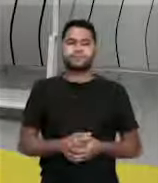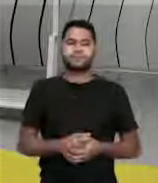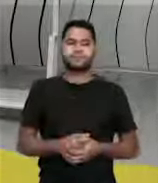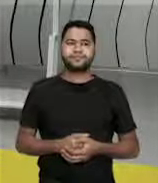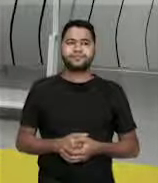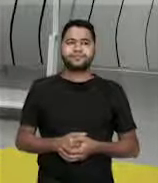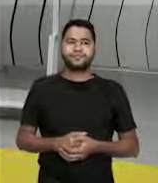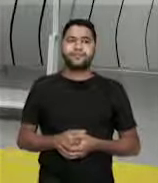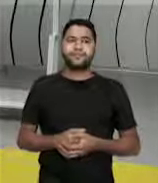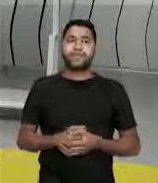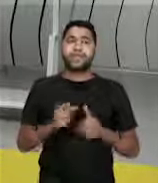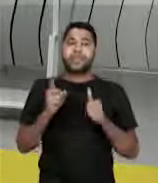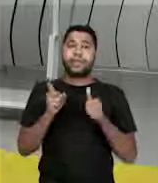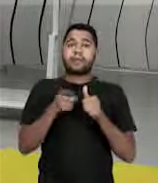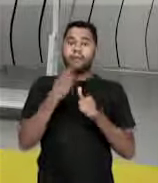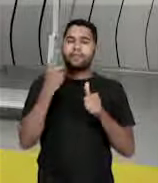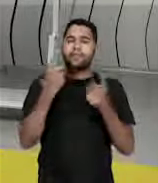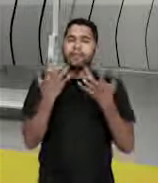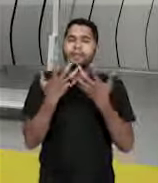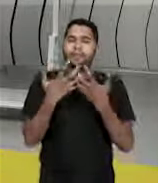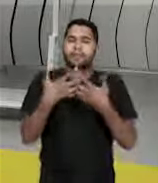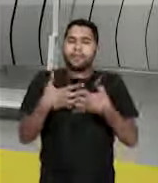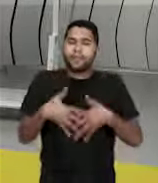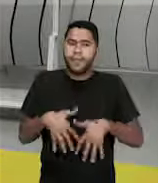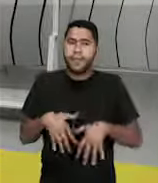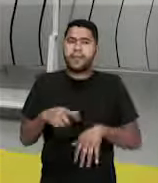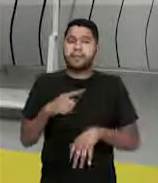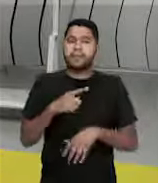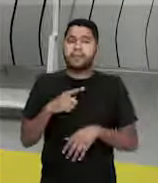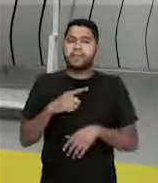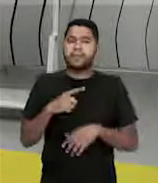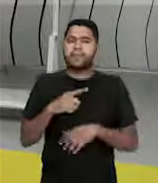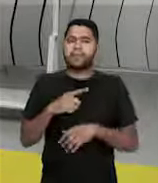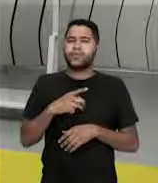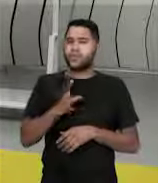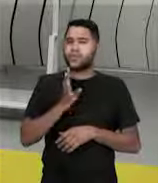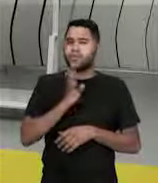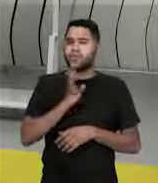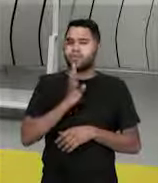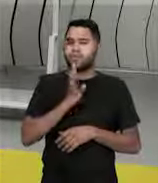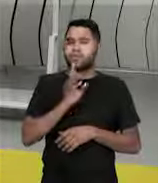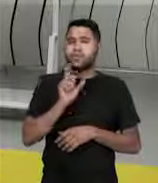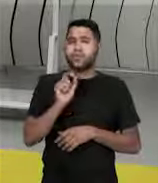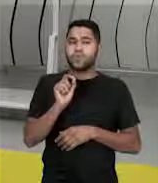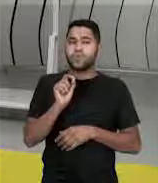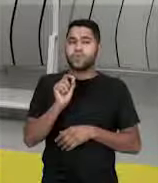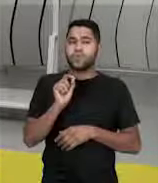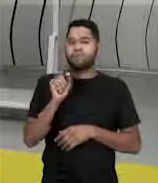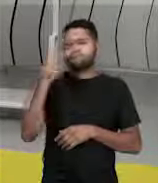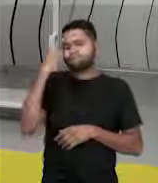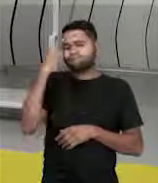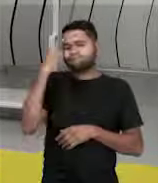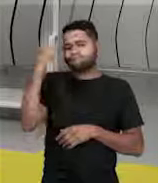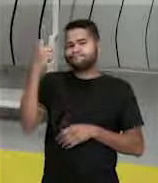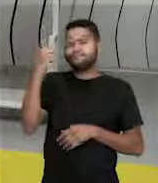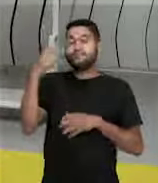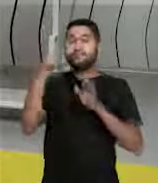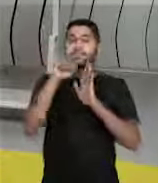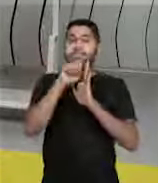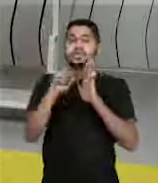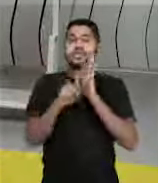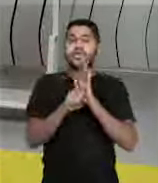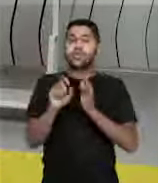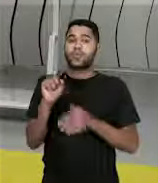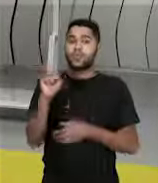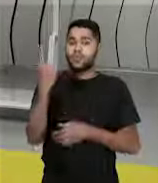A primeira máquina térmica que temos conhecimento, ela foi inventada no século